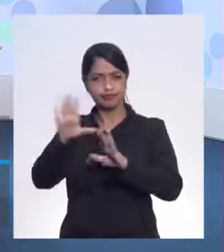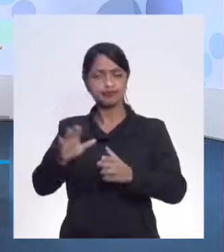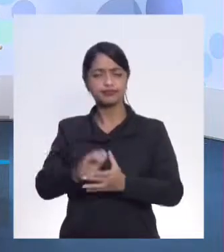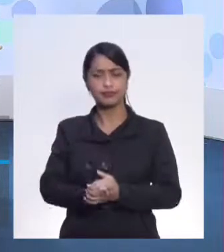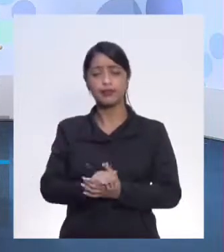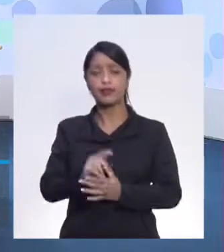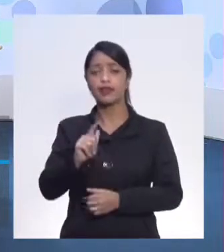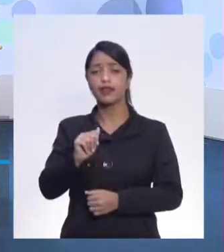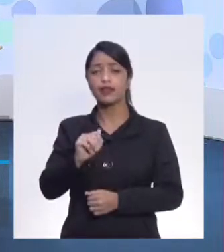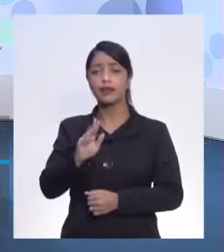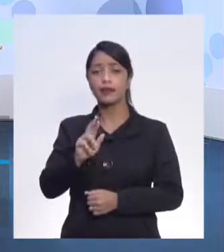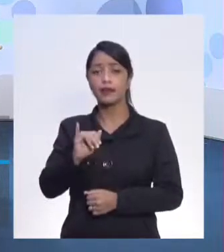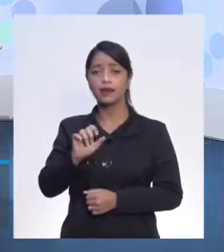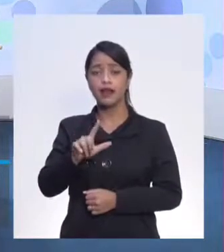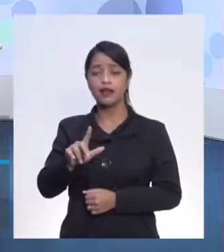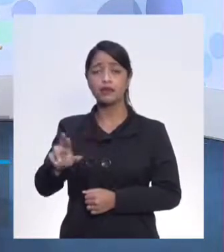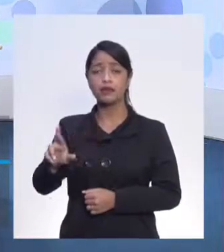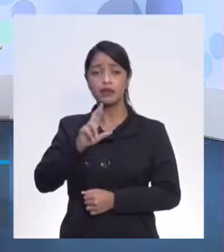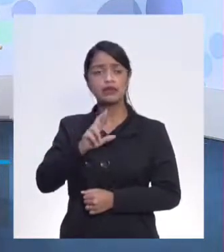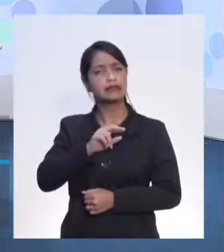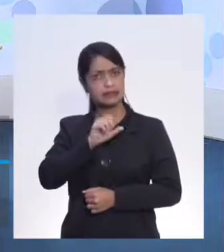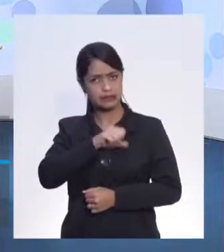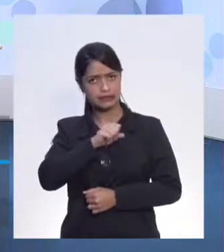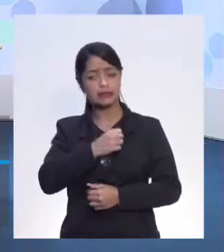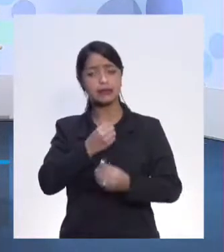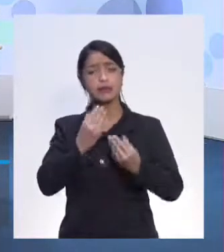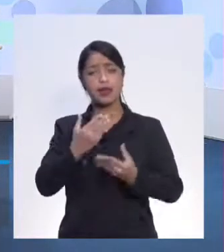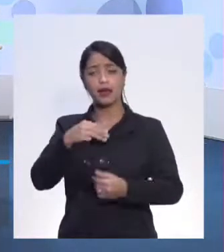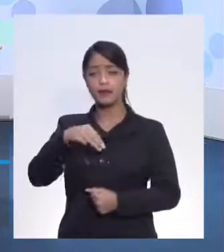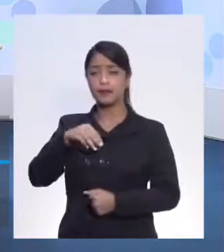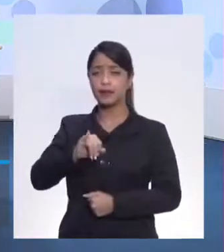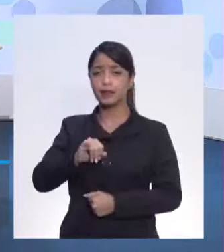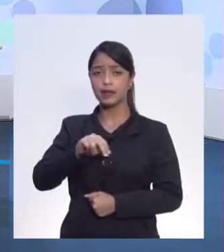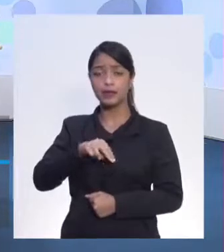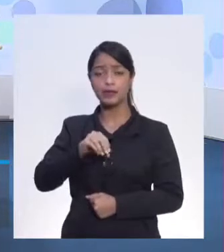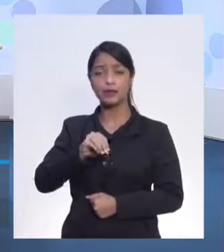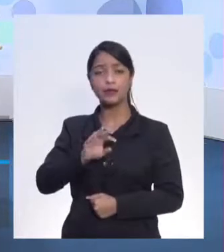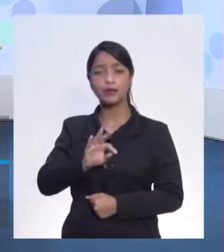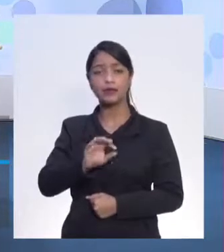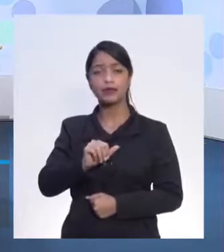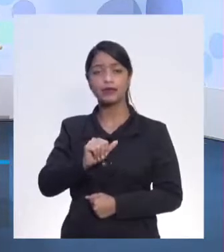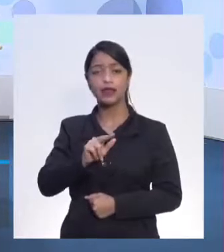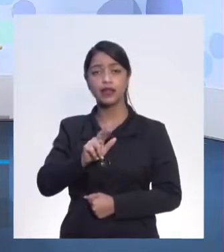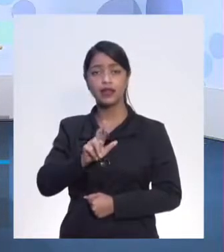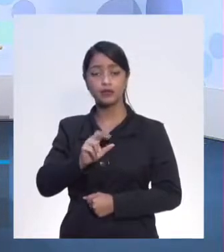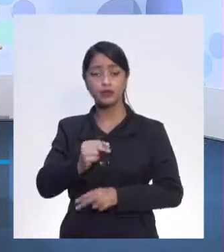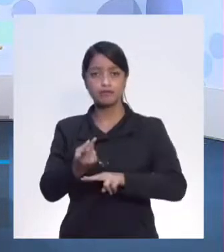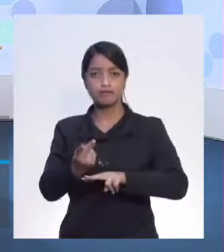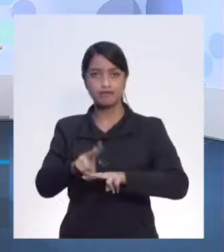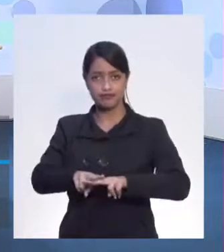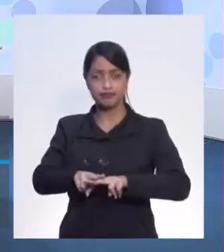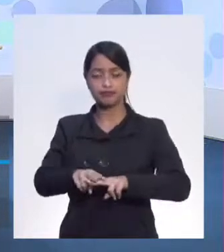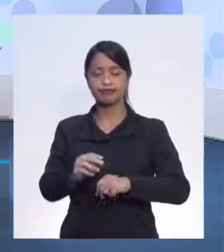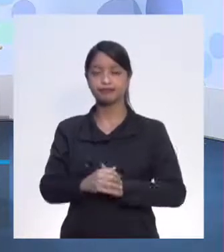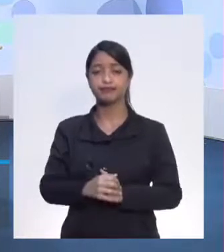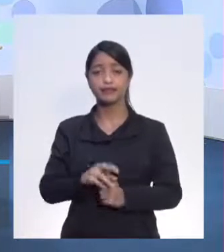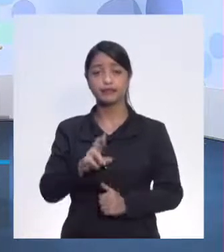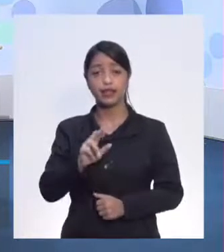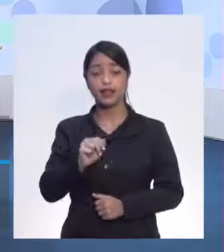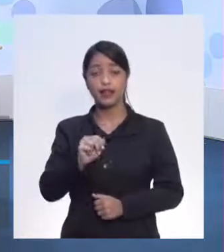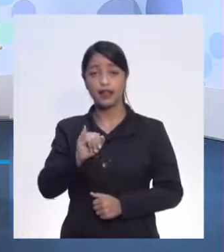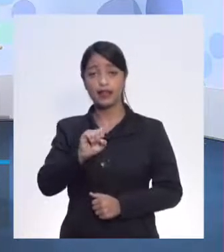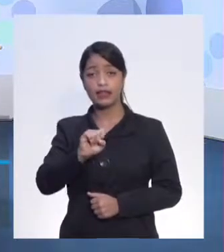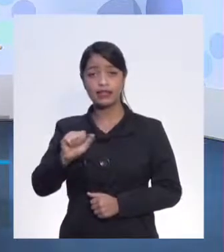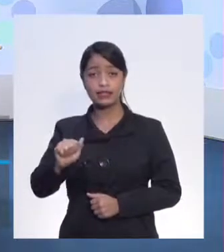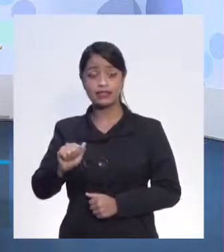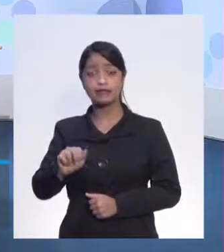colocou sim para aprisionar o Minotauro. A Raíssa colocou uma coisa que estava no começo do texto,